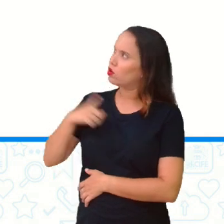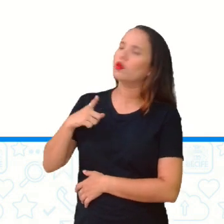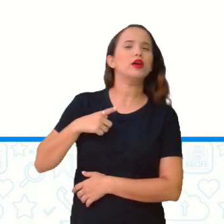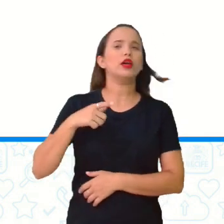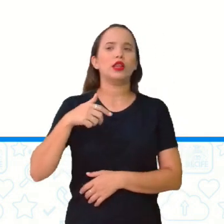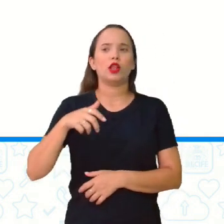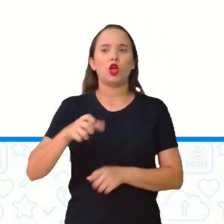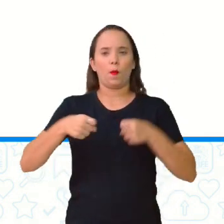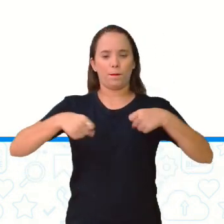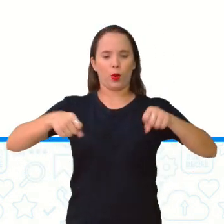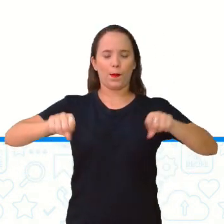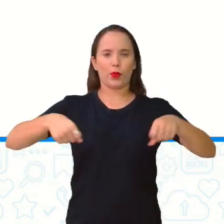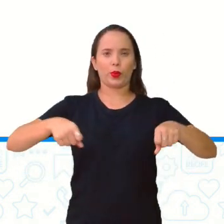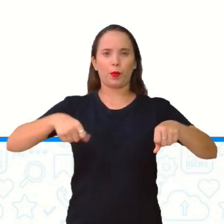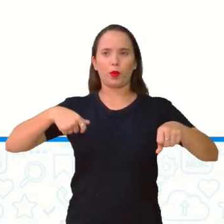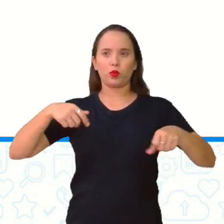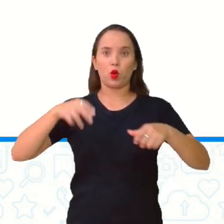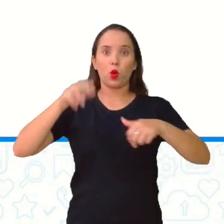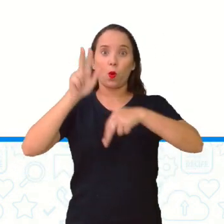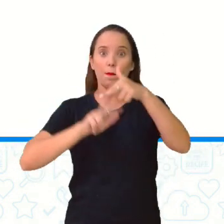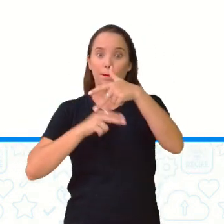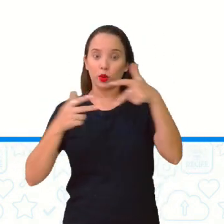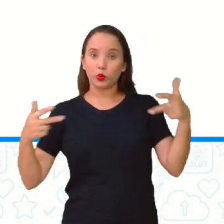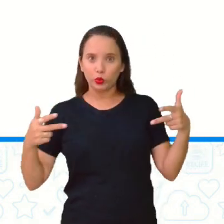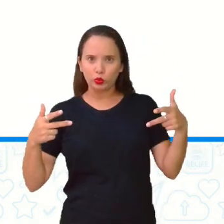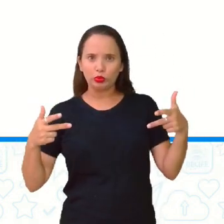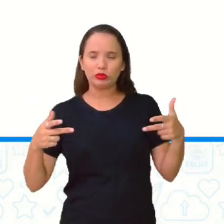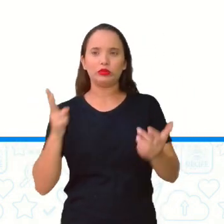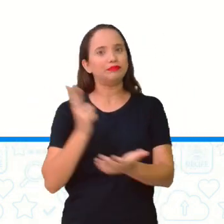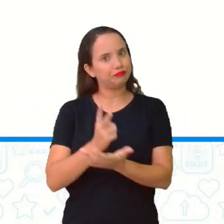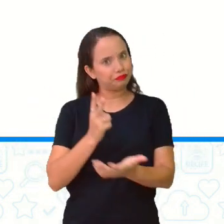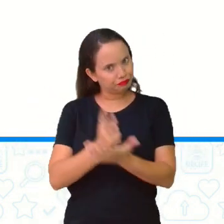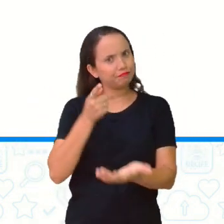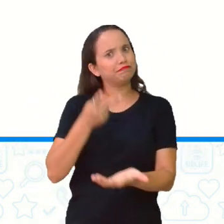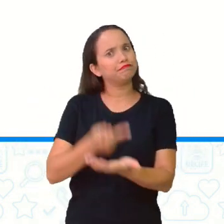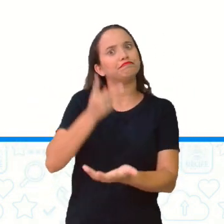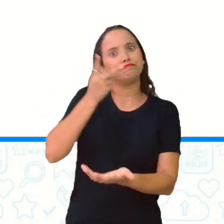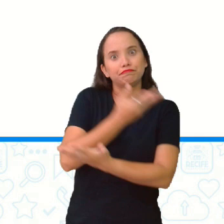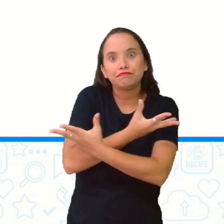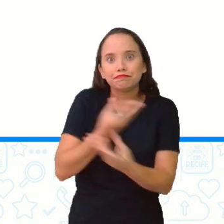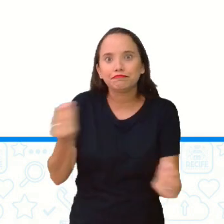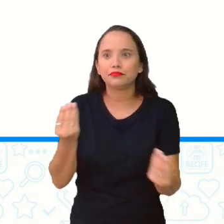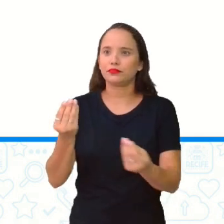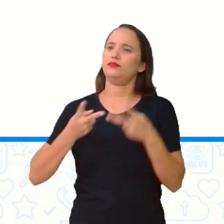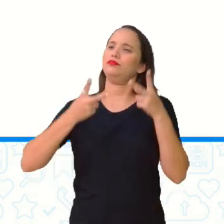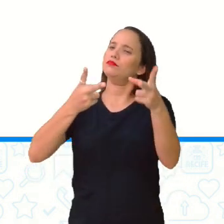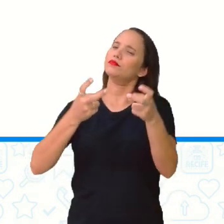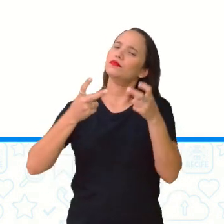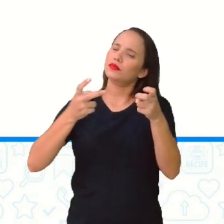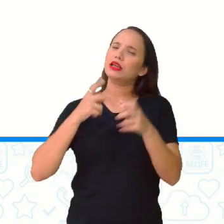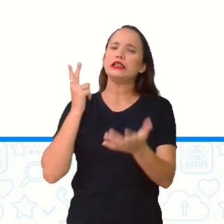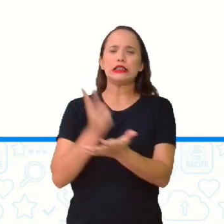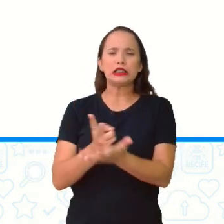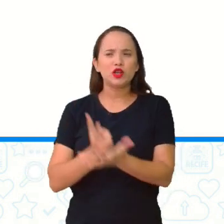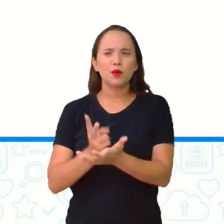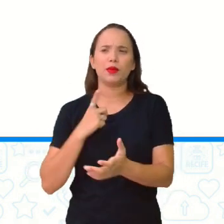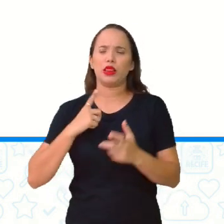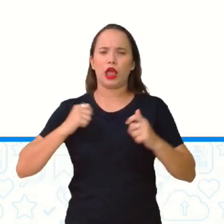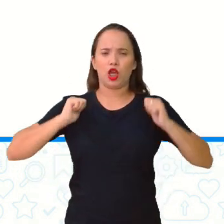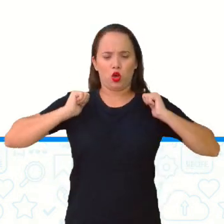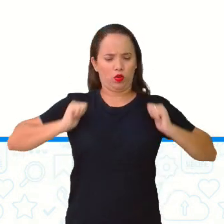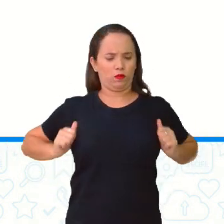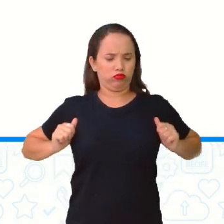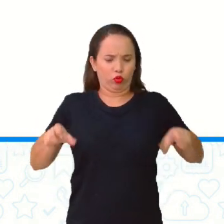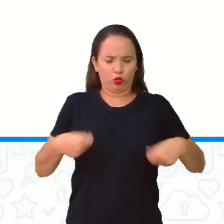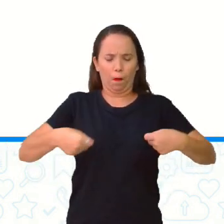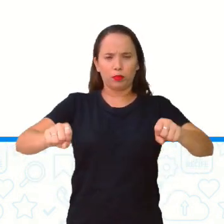indo entregar produtos, né, que é o que acontece muito. A gente observa isso aí, entregadores o tempo todo indo entregar produtos